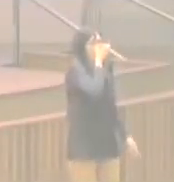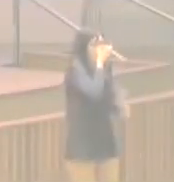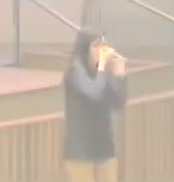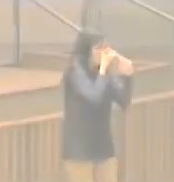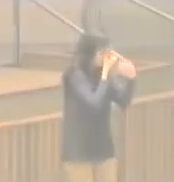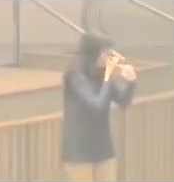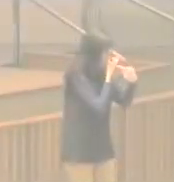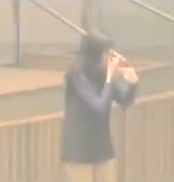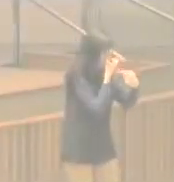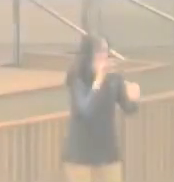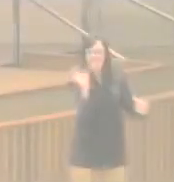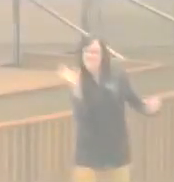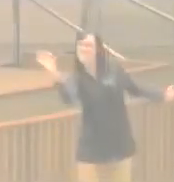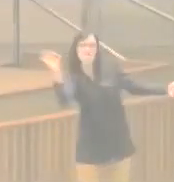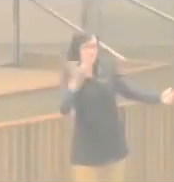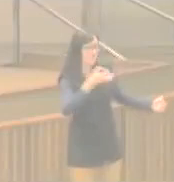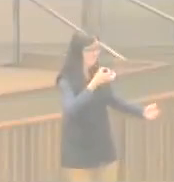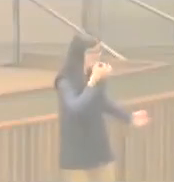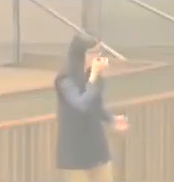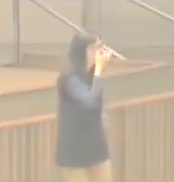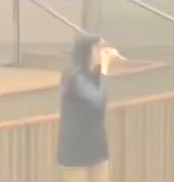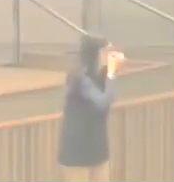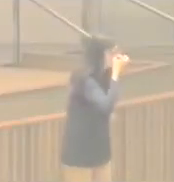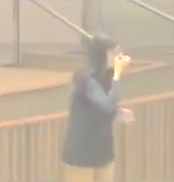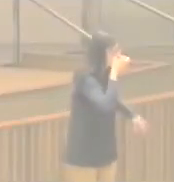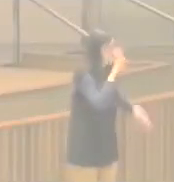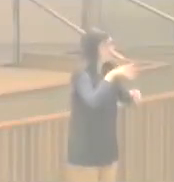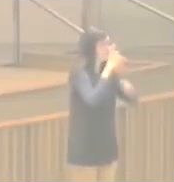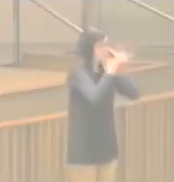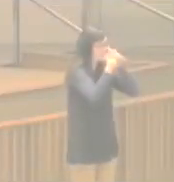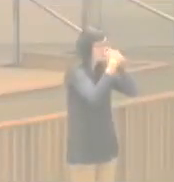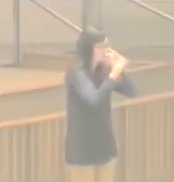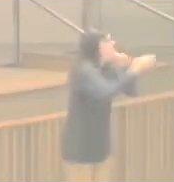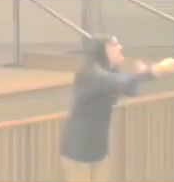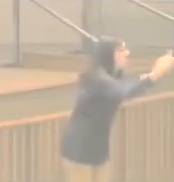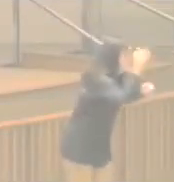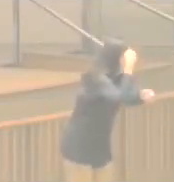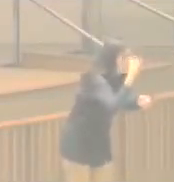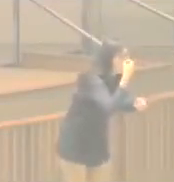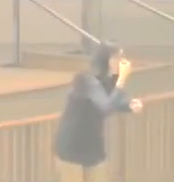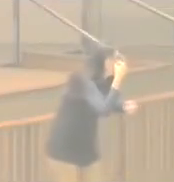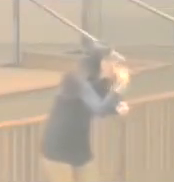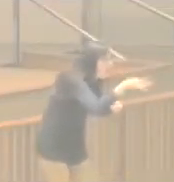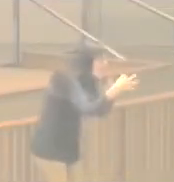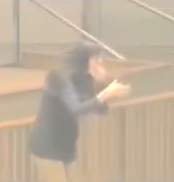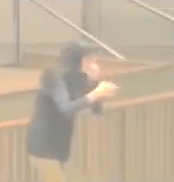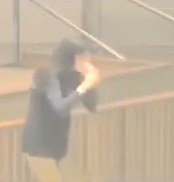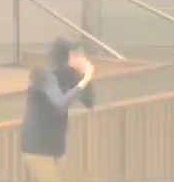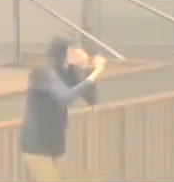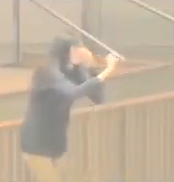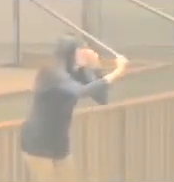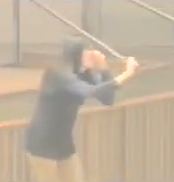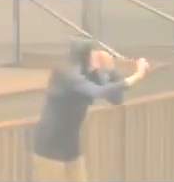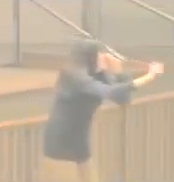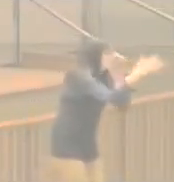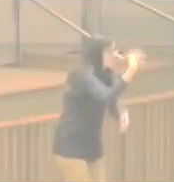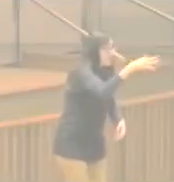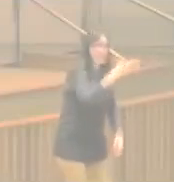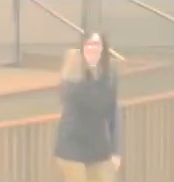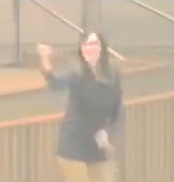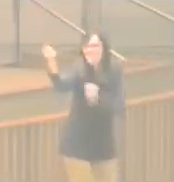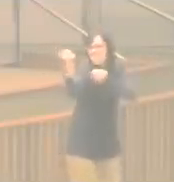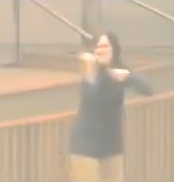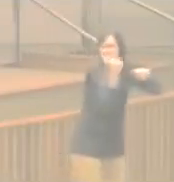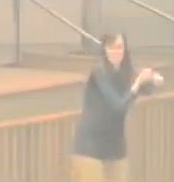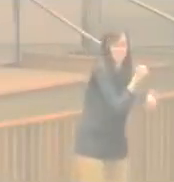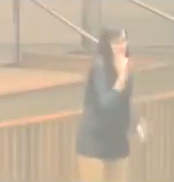nariz para prender uma corda ou uma corrente e puxá-lo pela argola. Então vem aqui e puxa o nariz